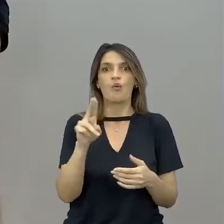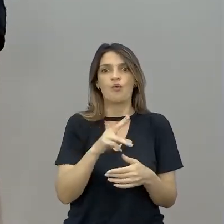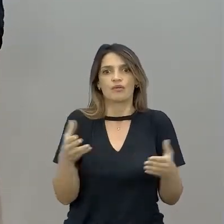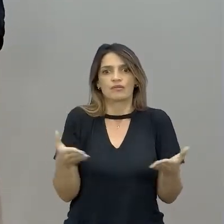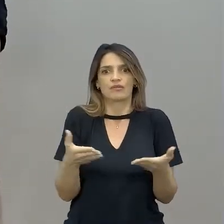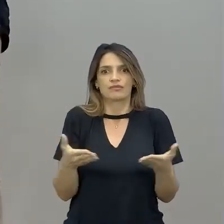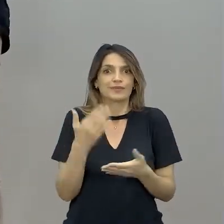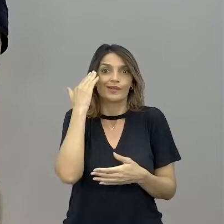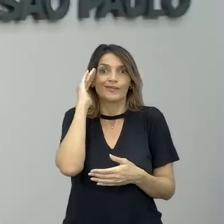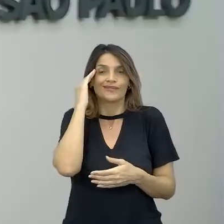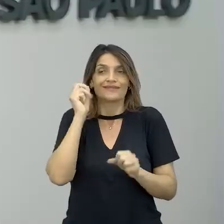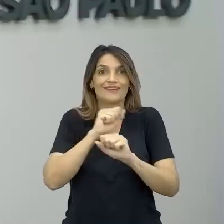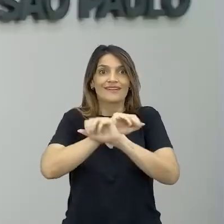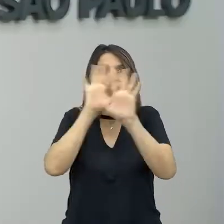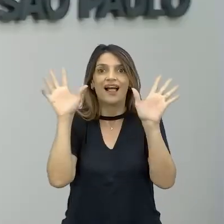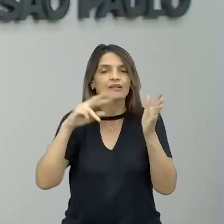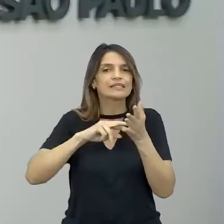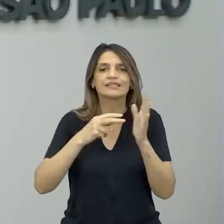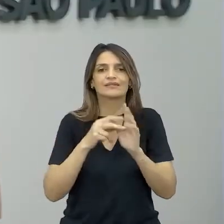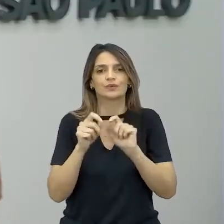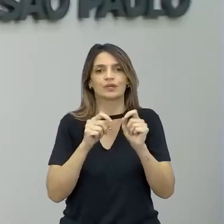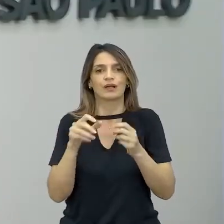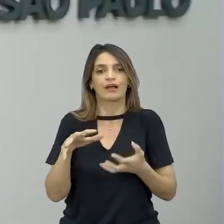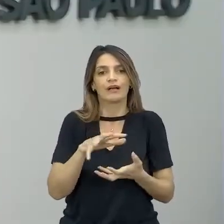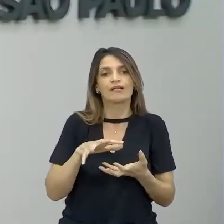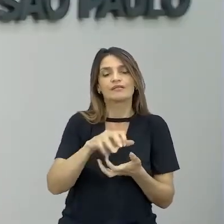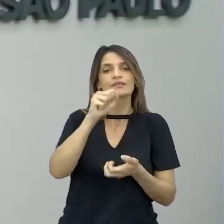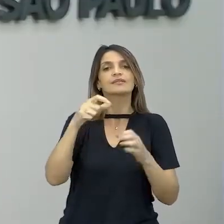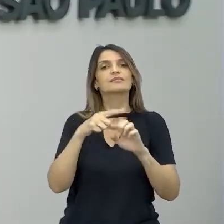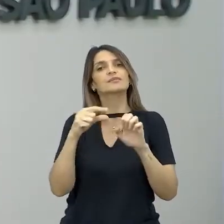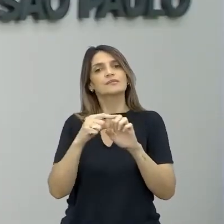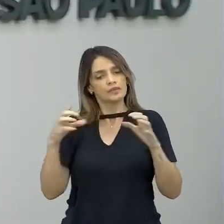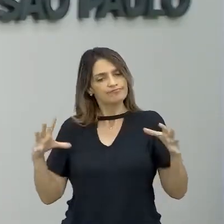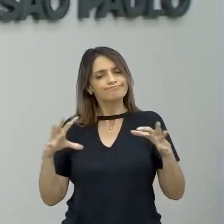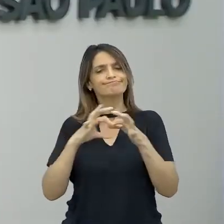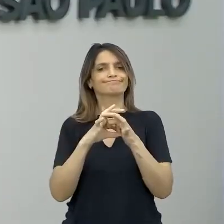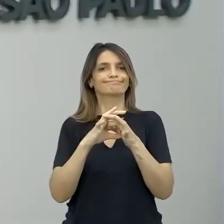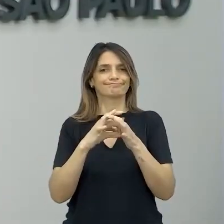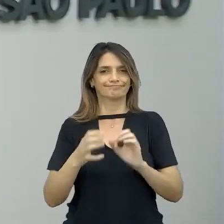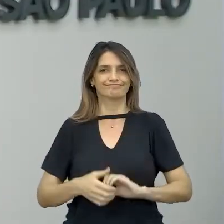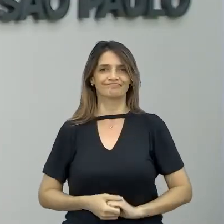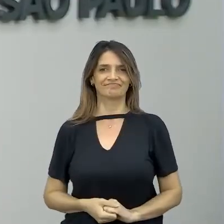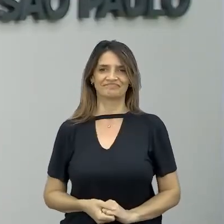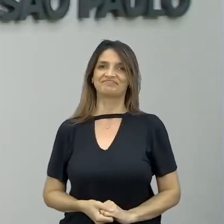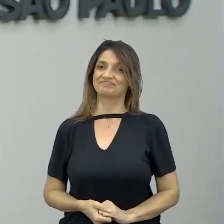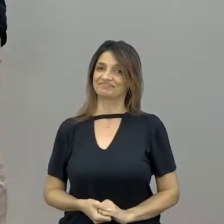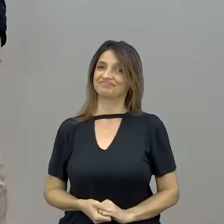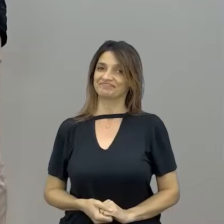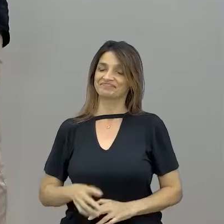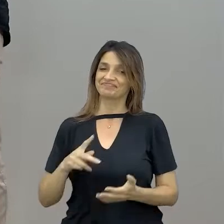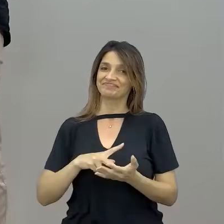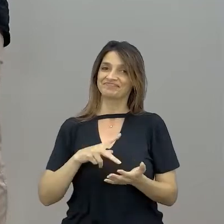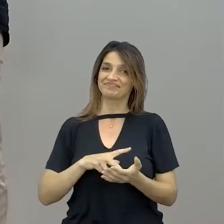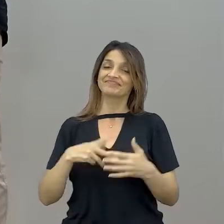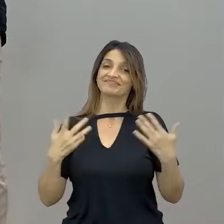cerne real dessas palavras, que é a sustentabilidade e o empreendedorismo, que são super ligados, né? Muito legal, professor. Então, olha só, agora que